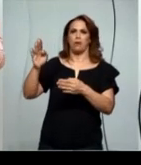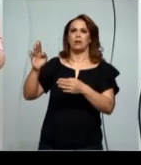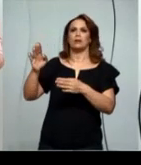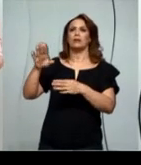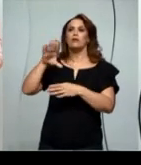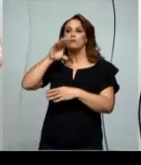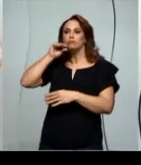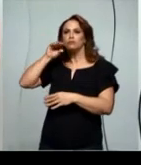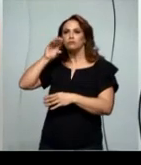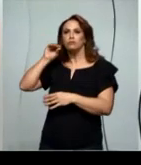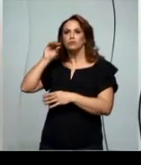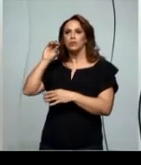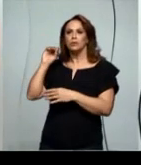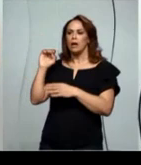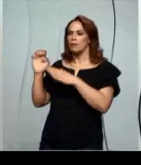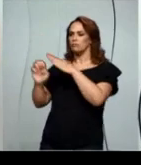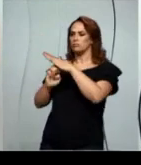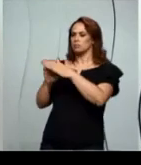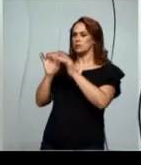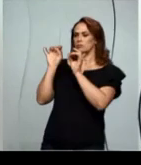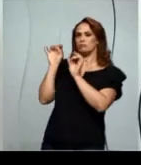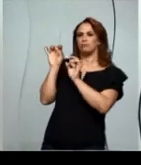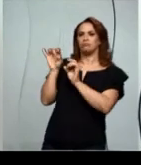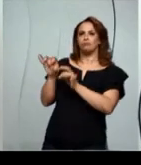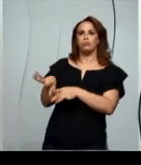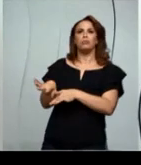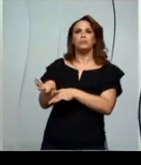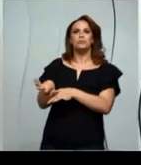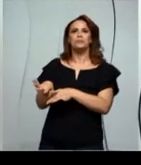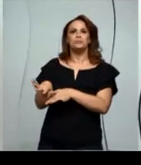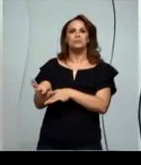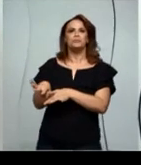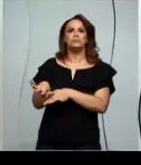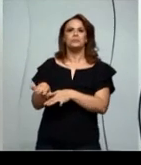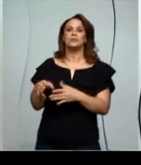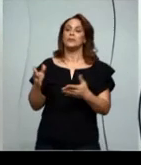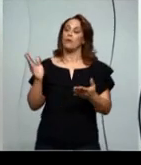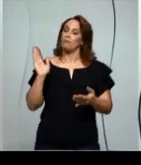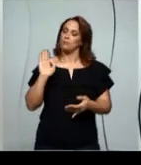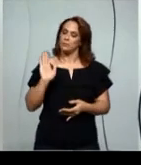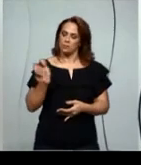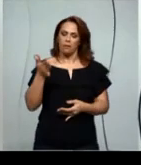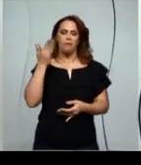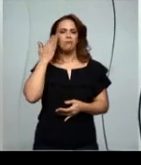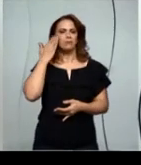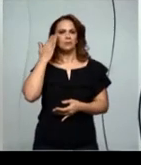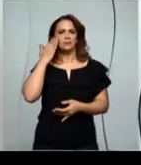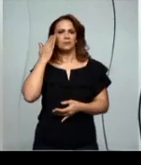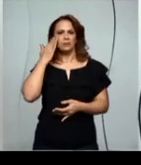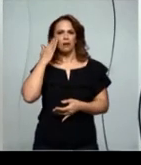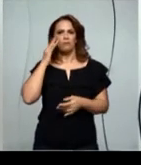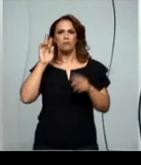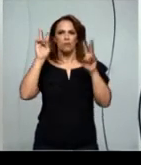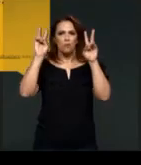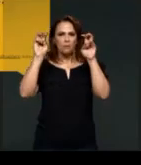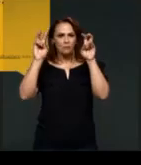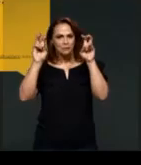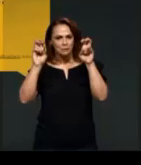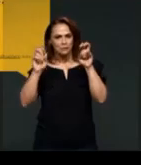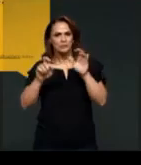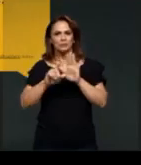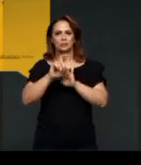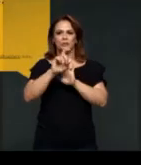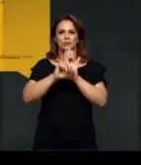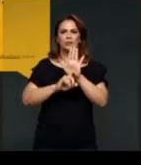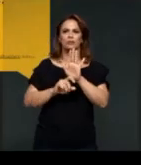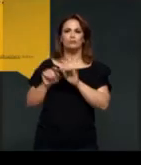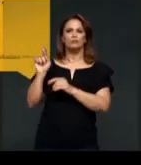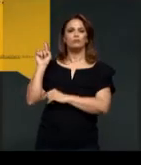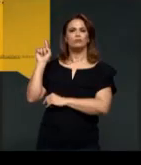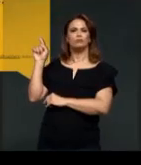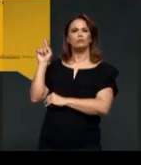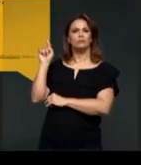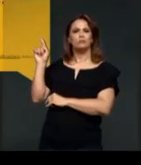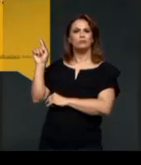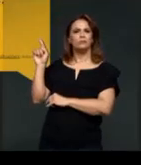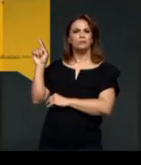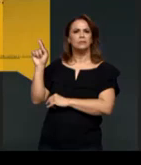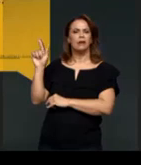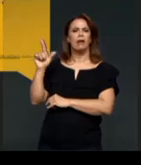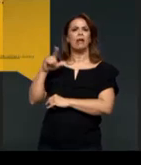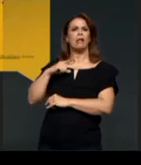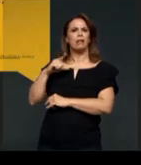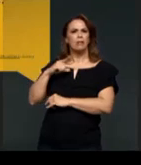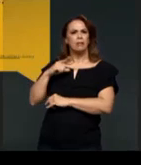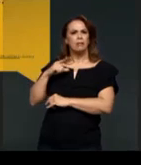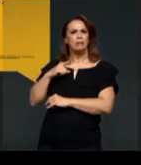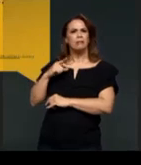gente já sabe sobre o que está falando, então vamos continuar esse texto. Aqui nós temos um especialista e o que ele diz, o que ele